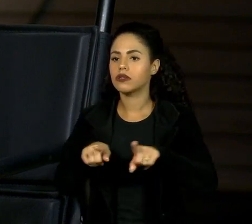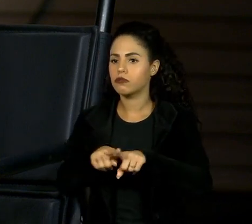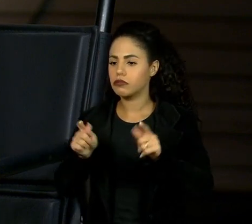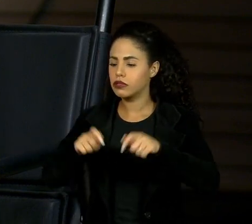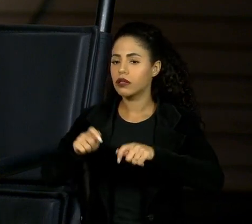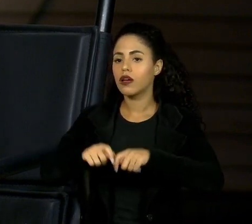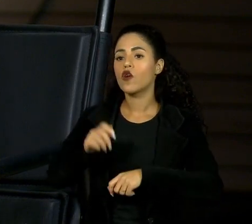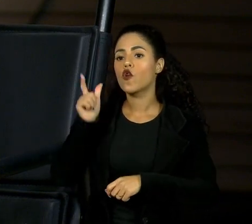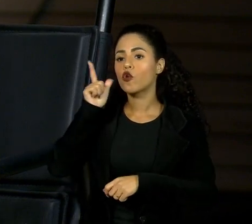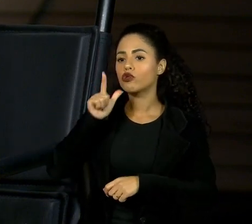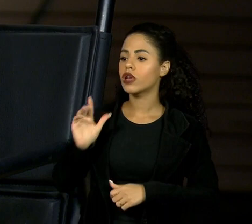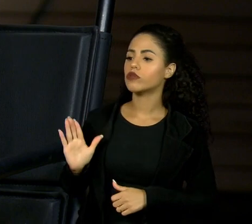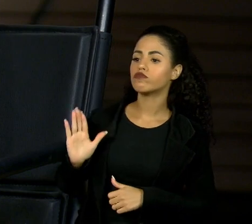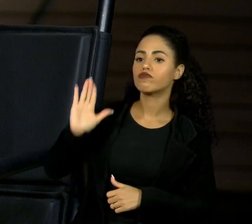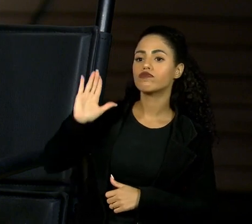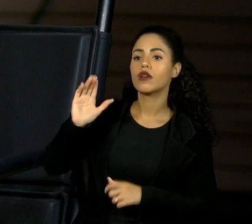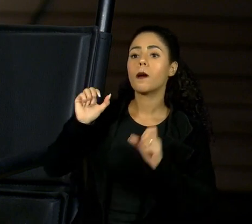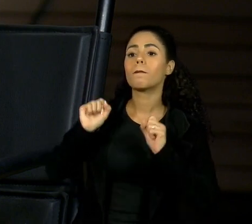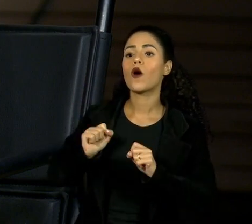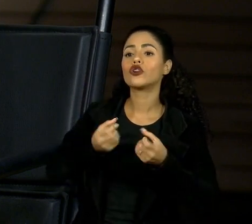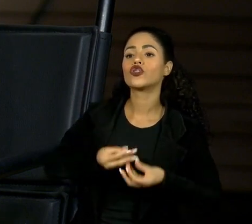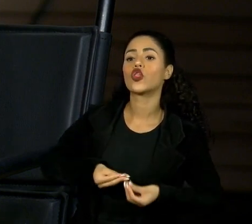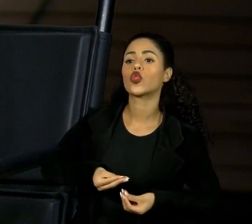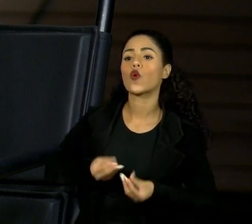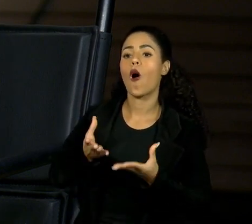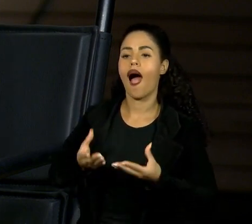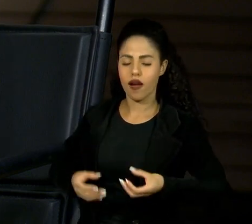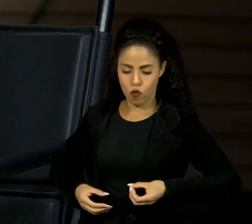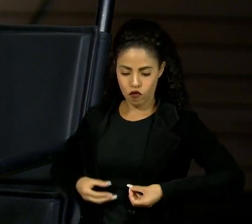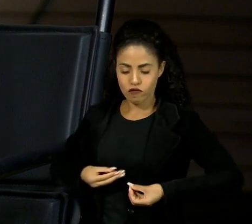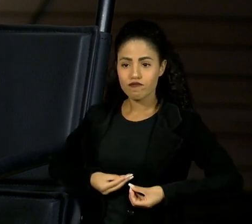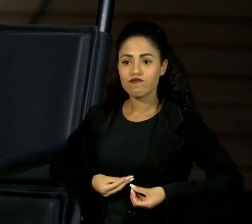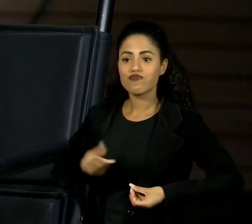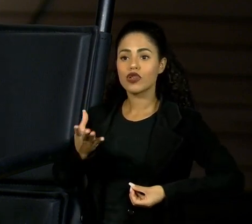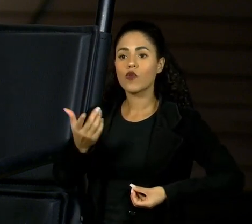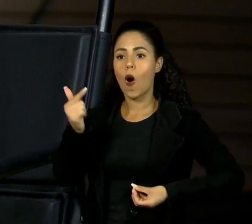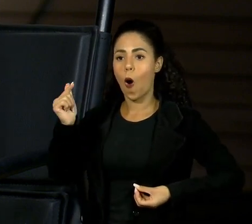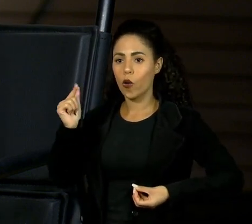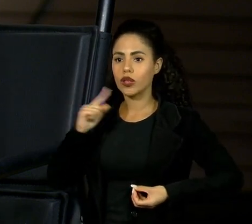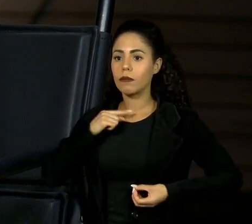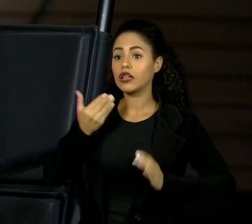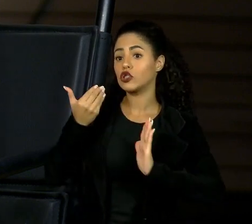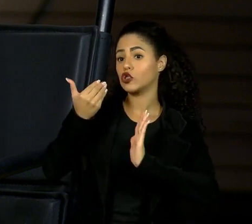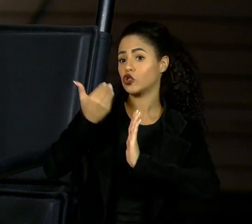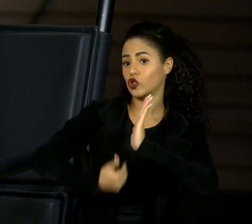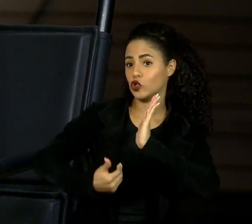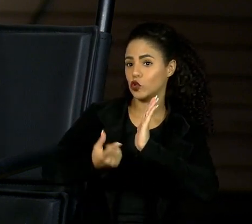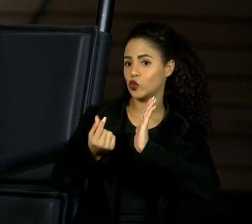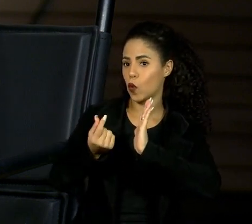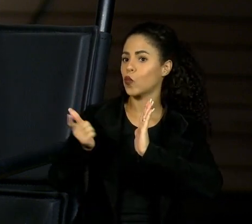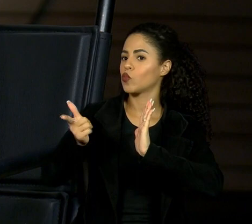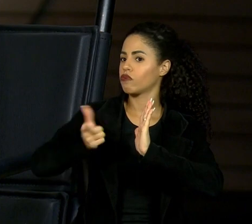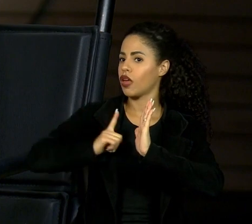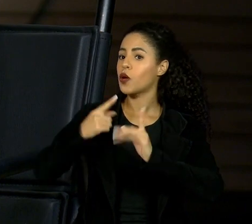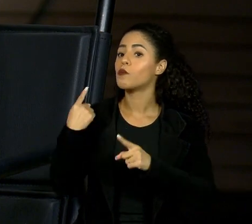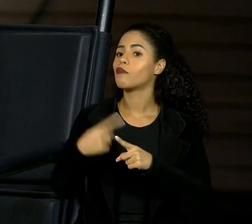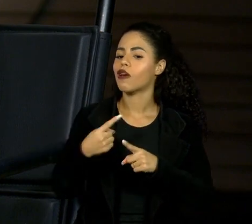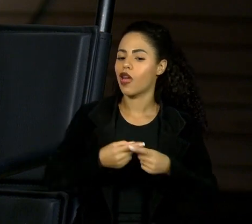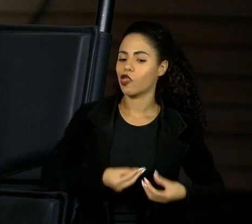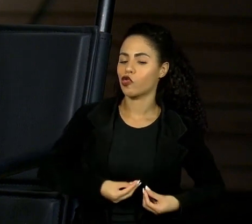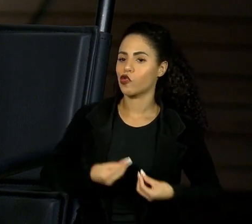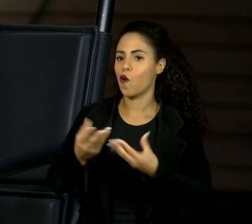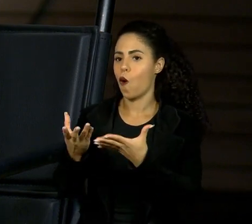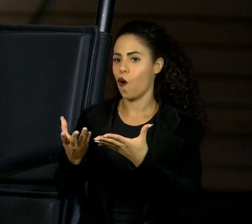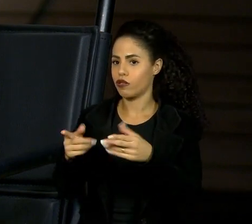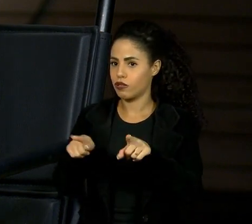pode também se candidatar a doar seus óvulos. Em contrapartida, ela consegue um desconto, é o que a gente chama de doação compartilhada.